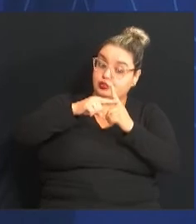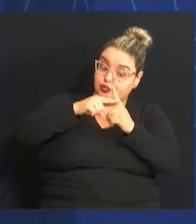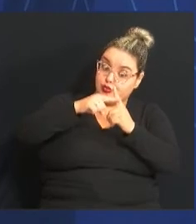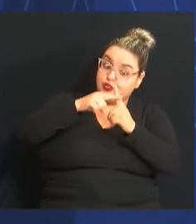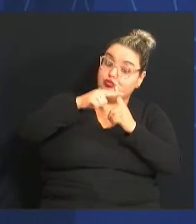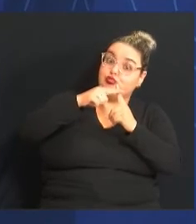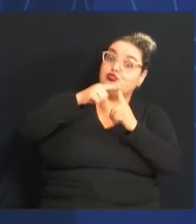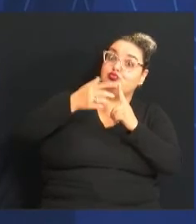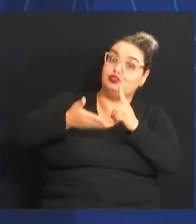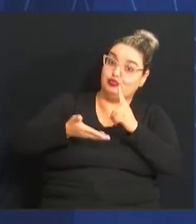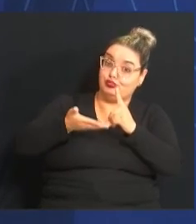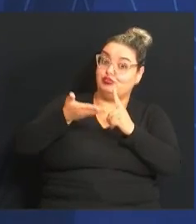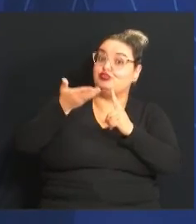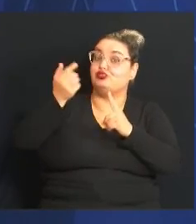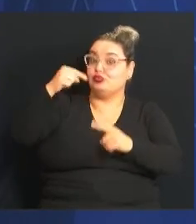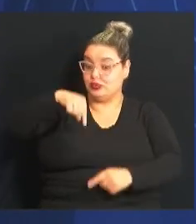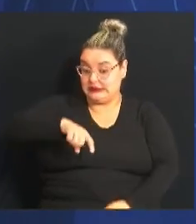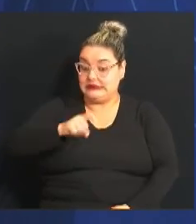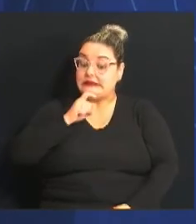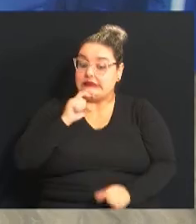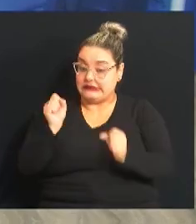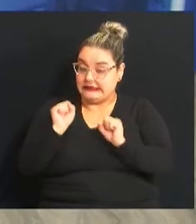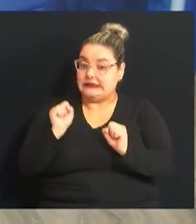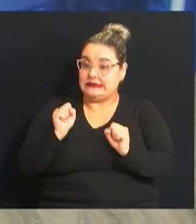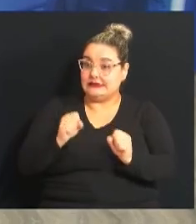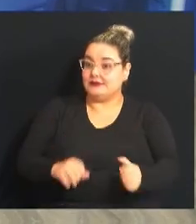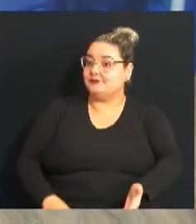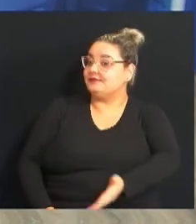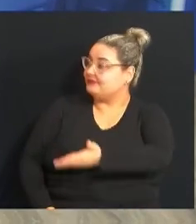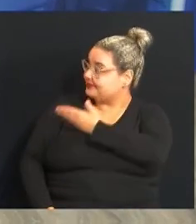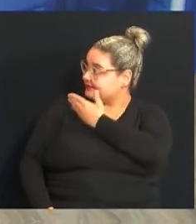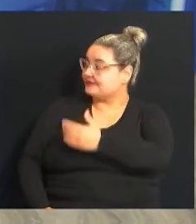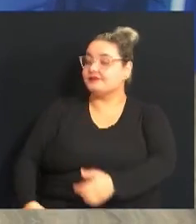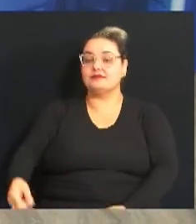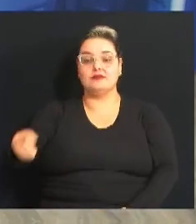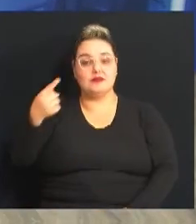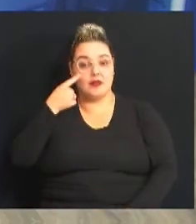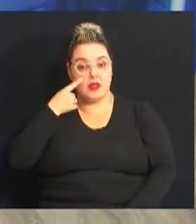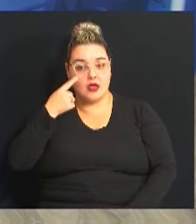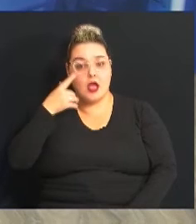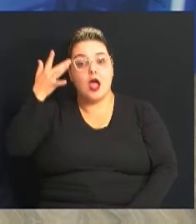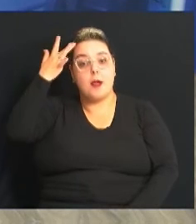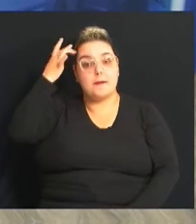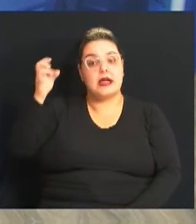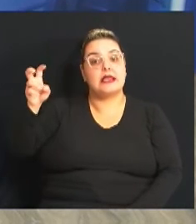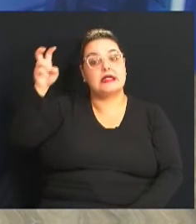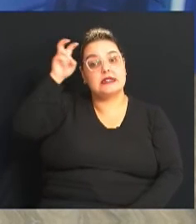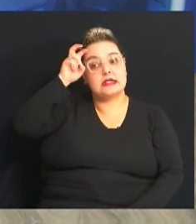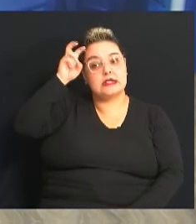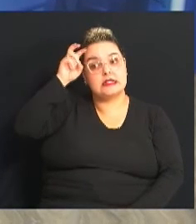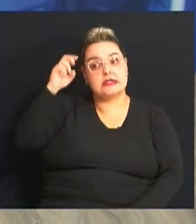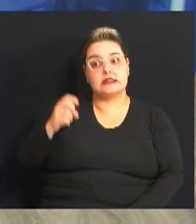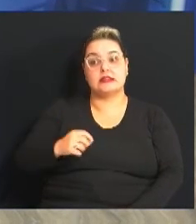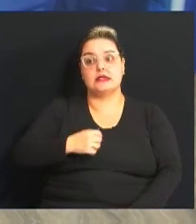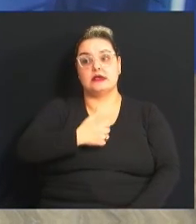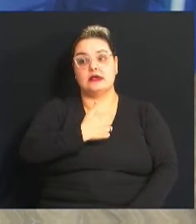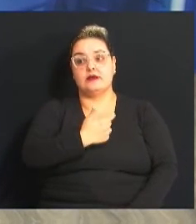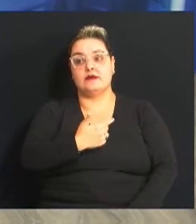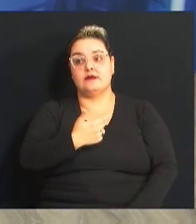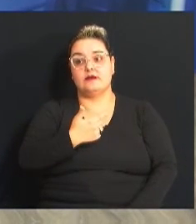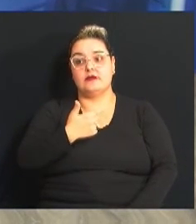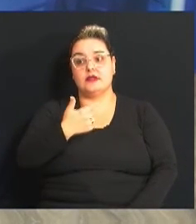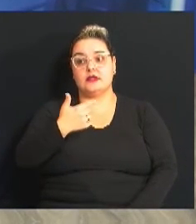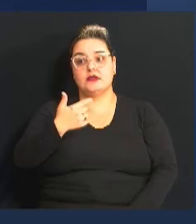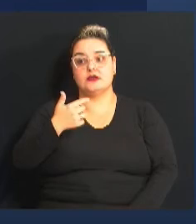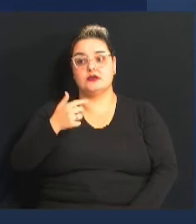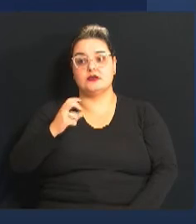continuam subindo neste inverno, hein? Olha só, elas já estão aqui na minha tela. Então, para amanhã, quinta-feira, mínima de 15 graus. Ao longo